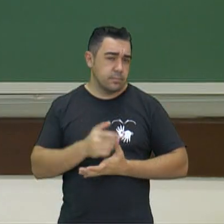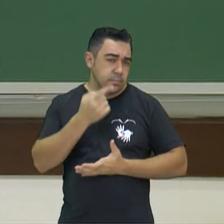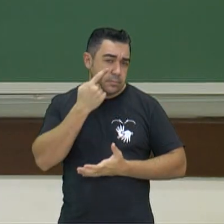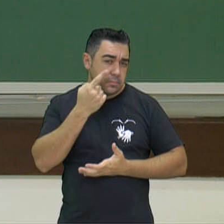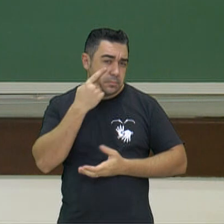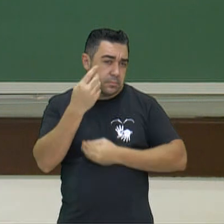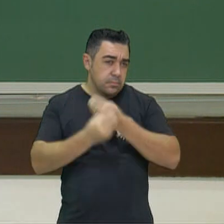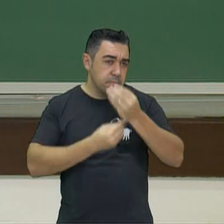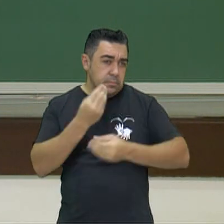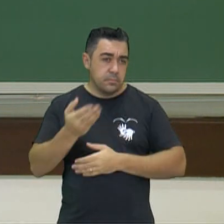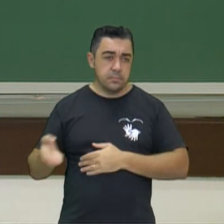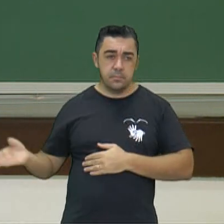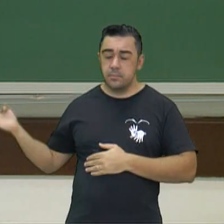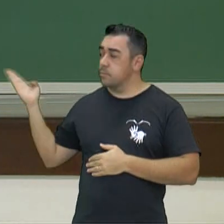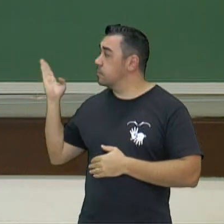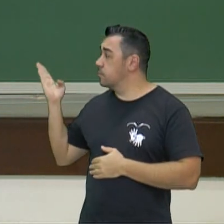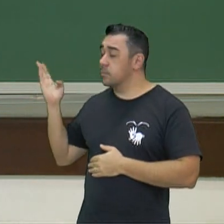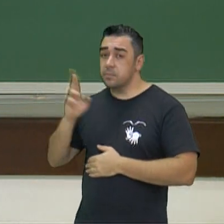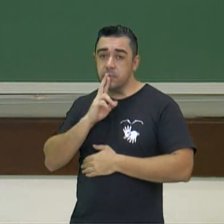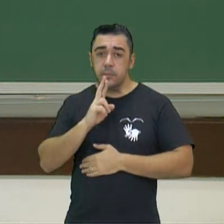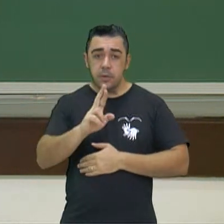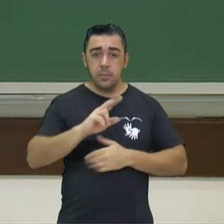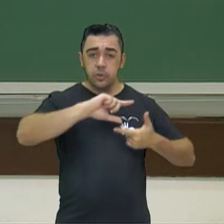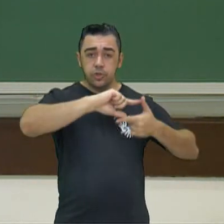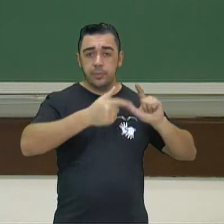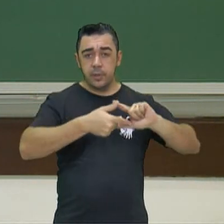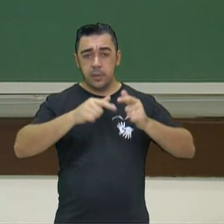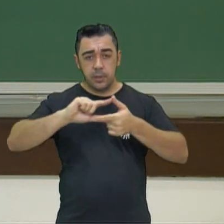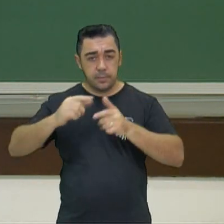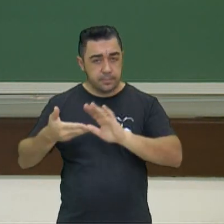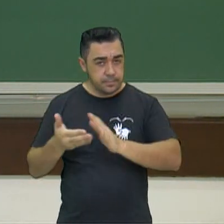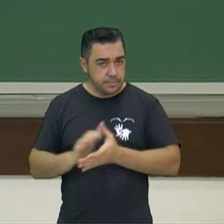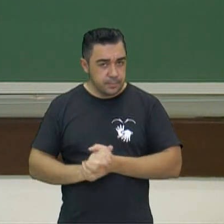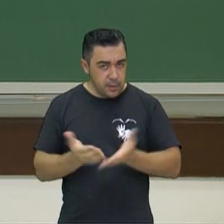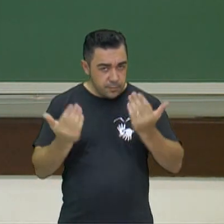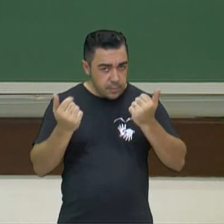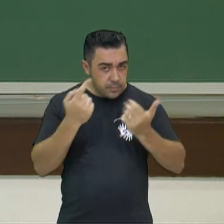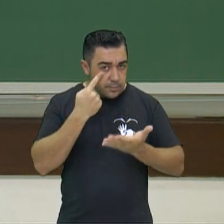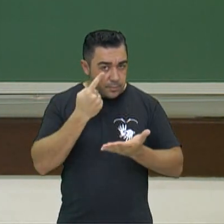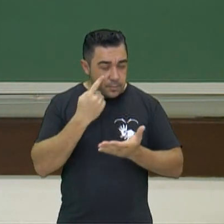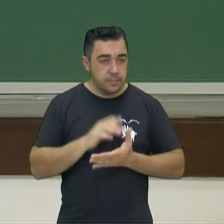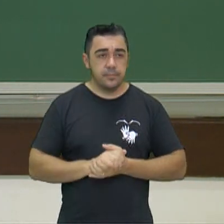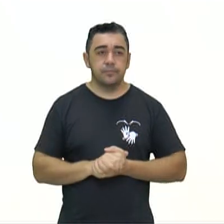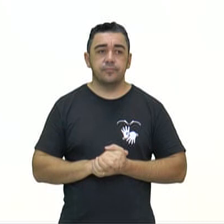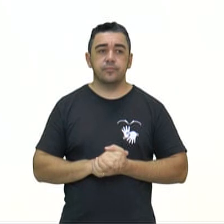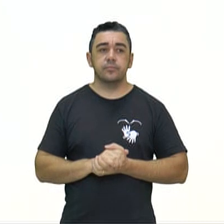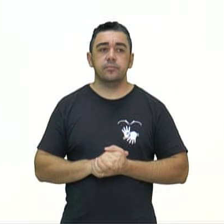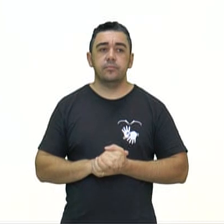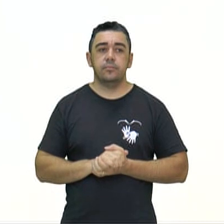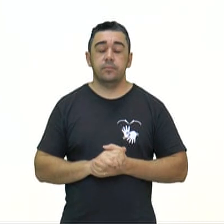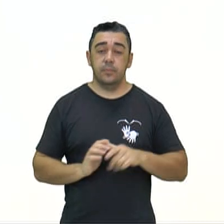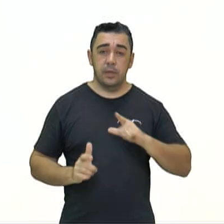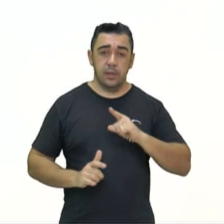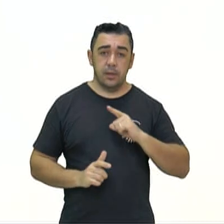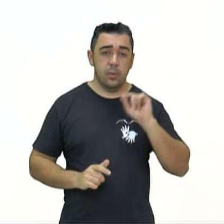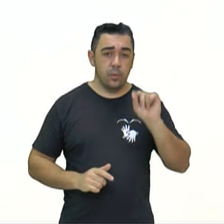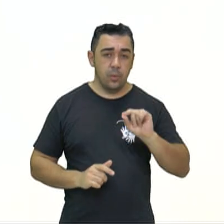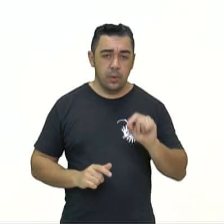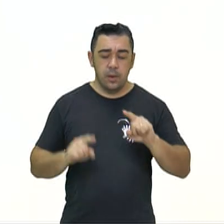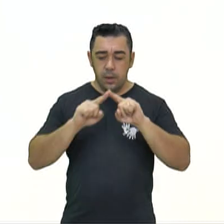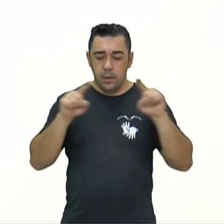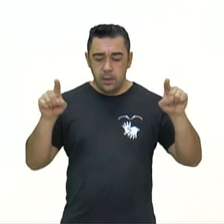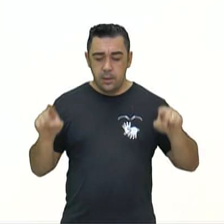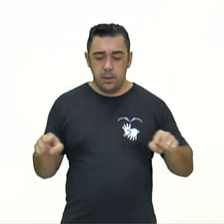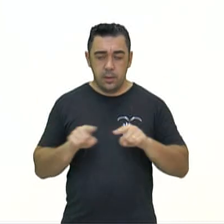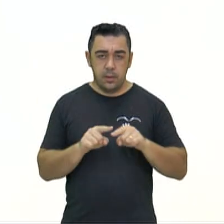ver como é que vai ficar agora na parte da geometria. Vamos lá? Então, a figura a seguir é um